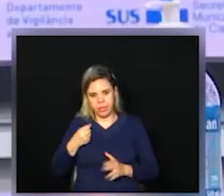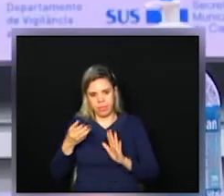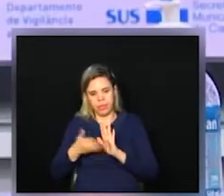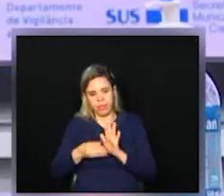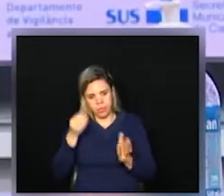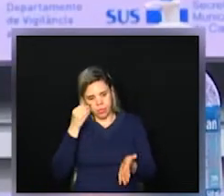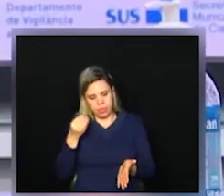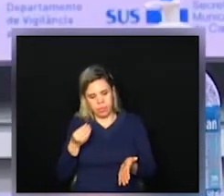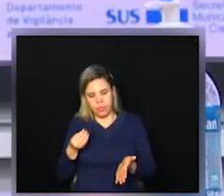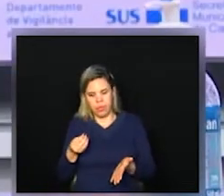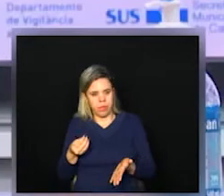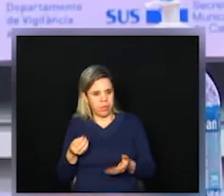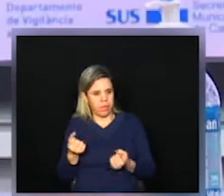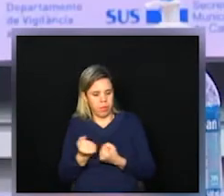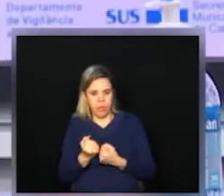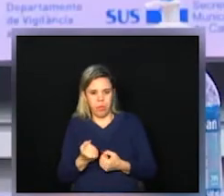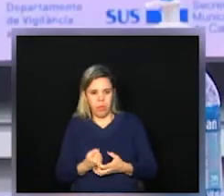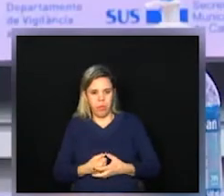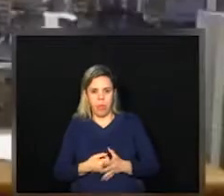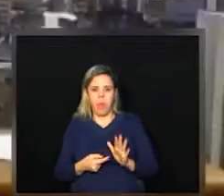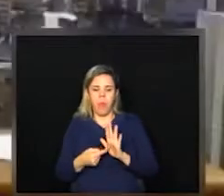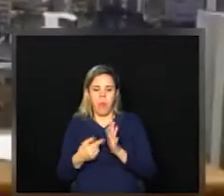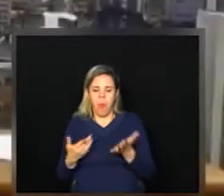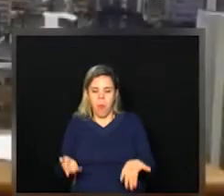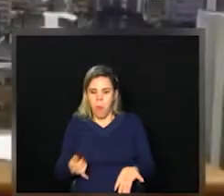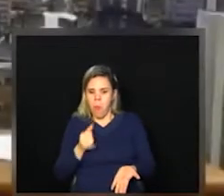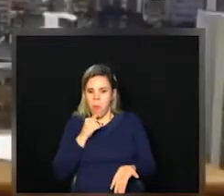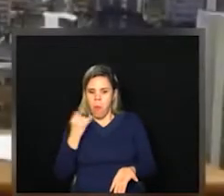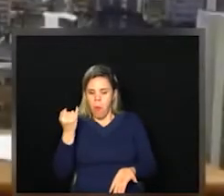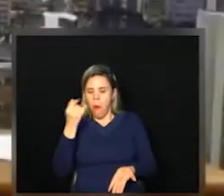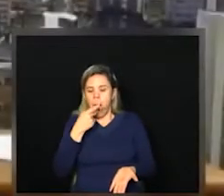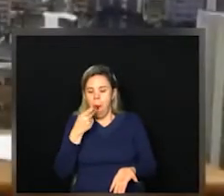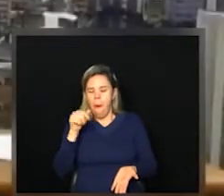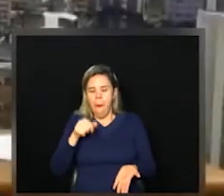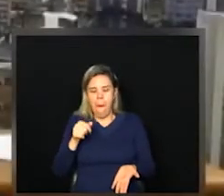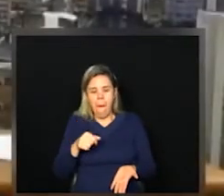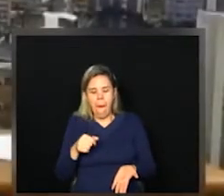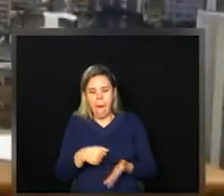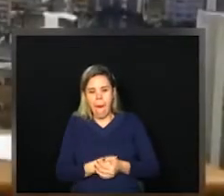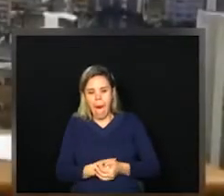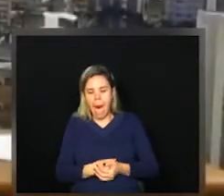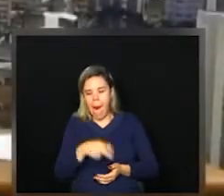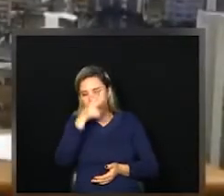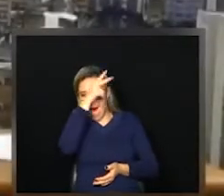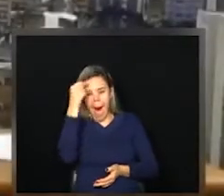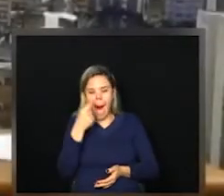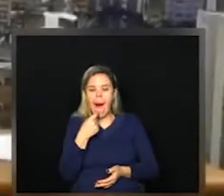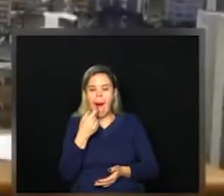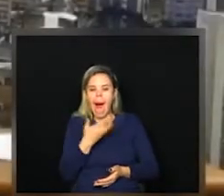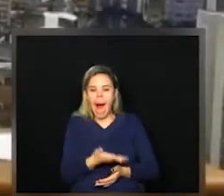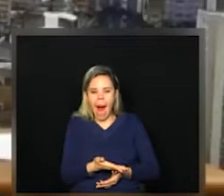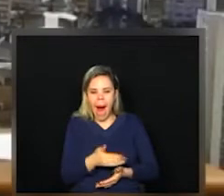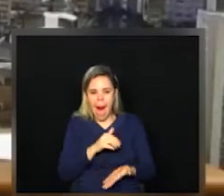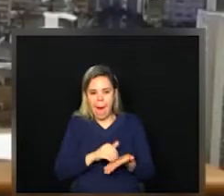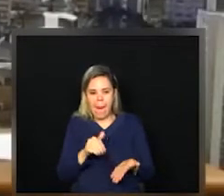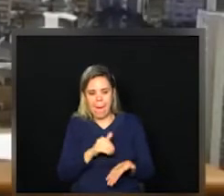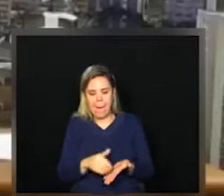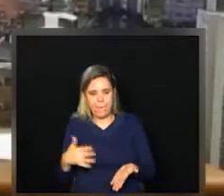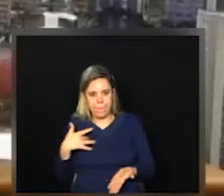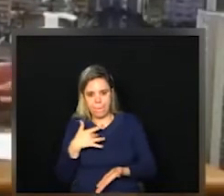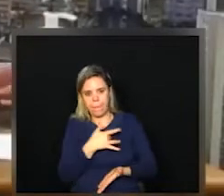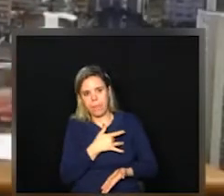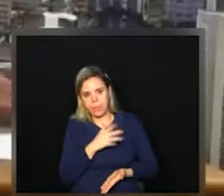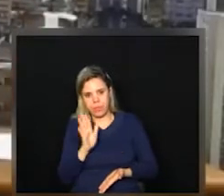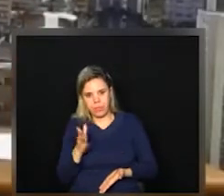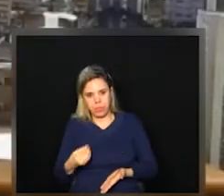e a viabilidade dessa amostra. É importante ressaltar que para a Prefeitura de Campinas, para a Secretaria de Saúde, a variante